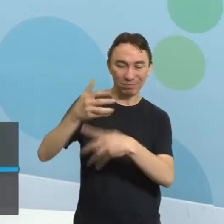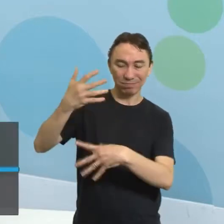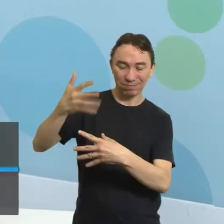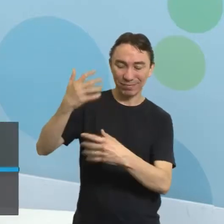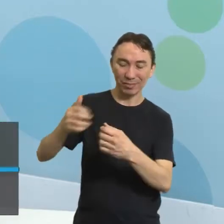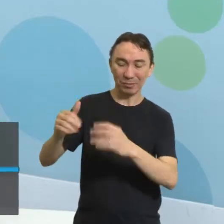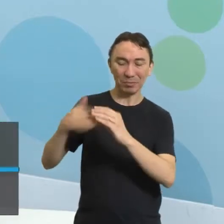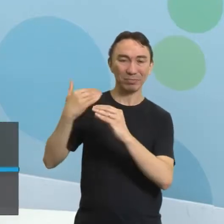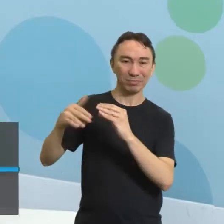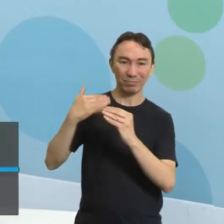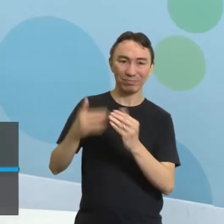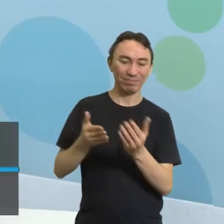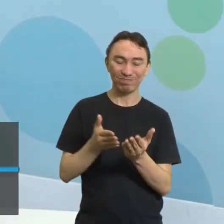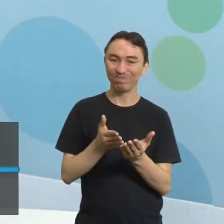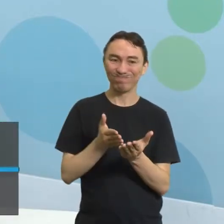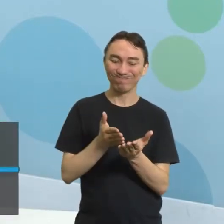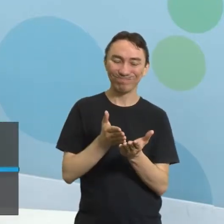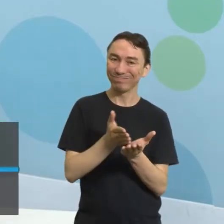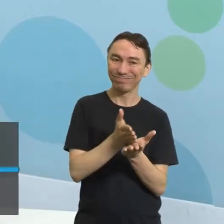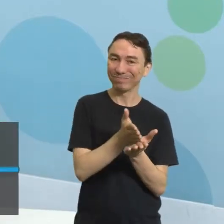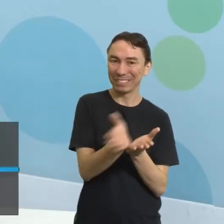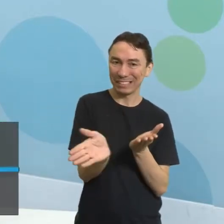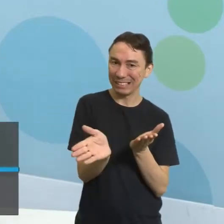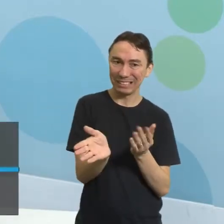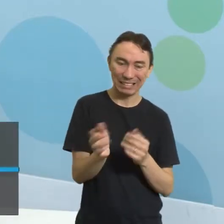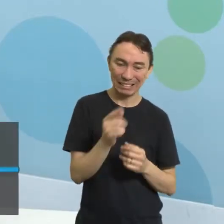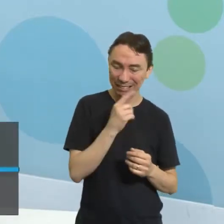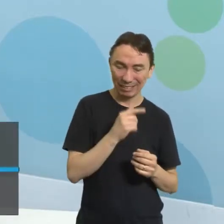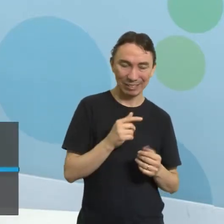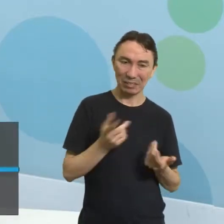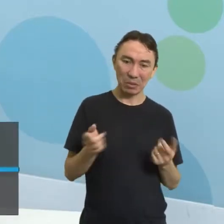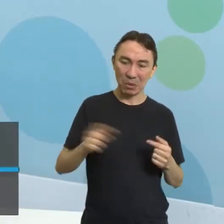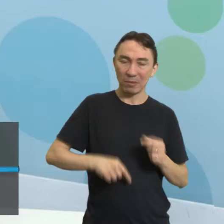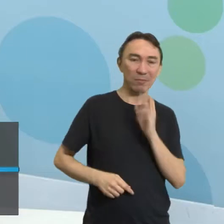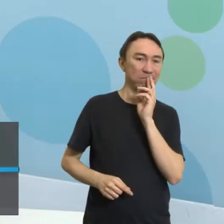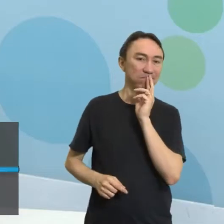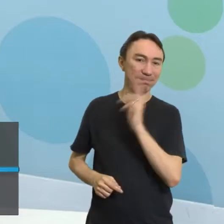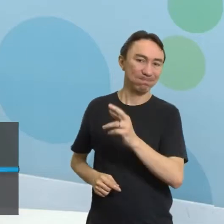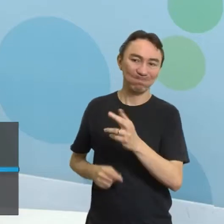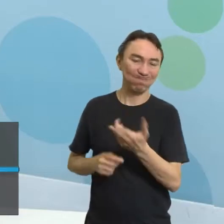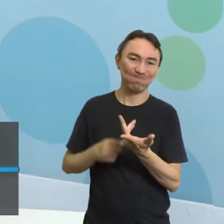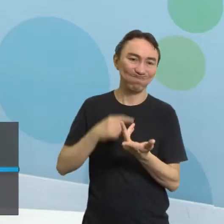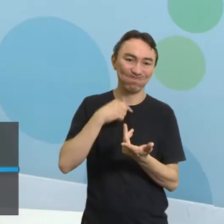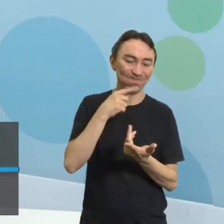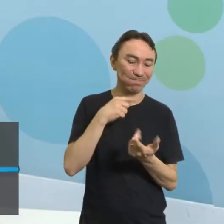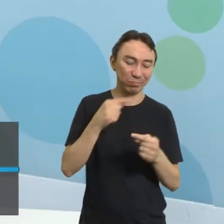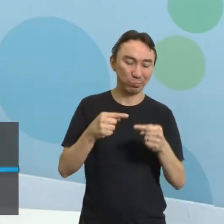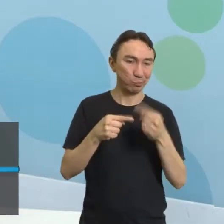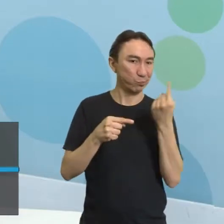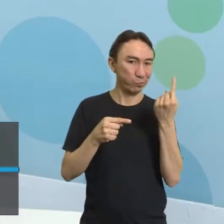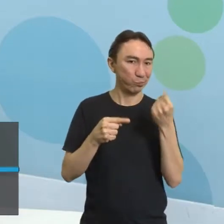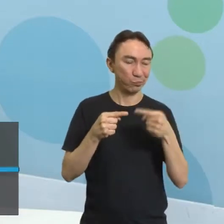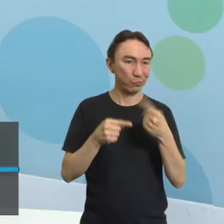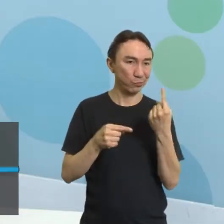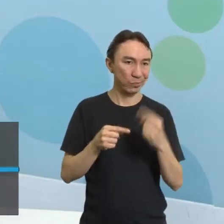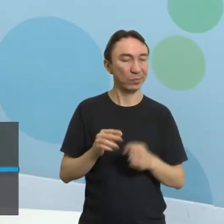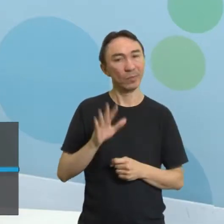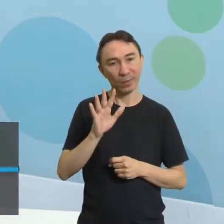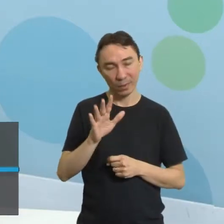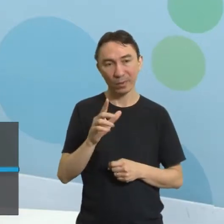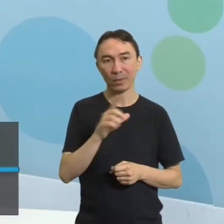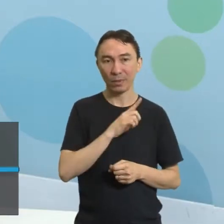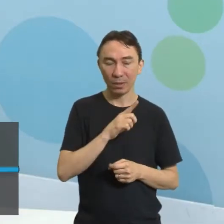pedagógico e nós não temos como respondê-los, não é? Mas temos os canais,